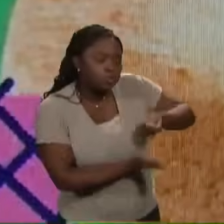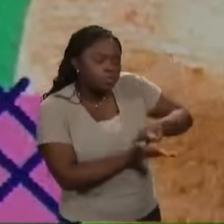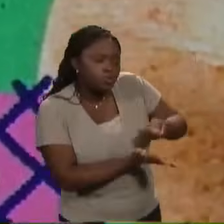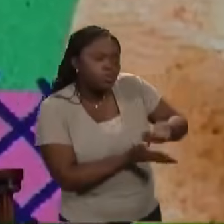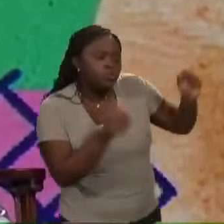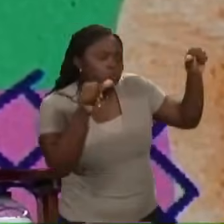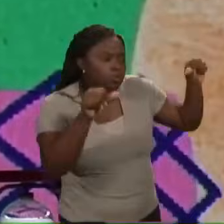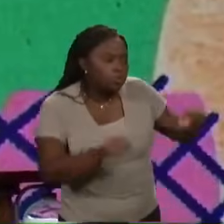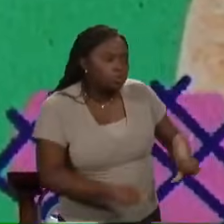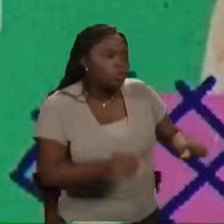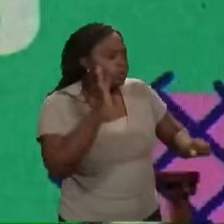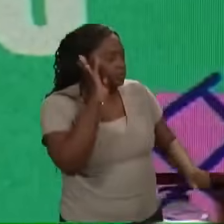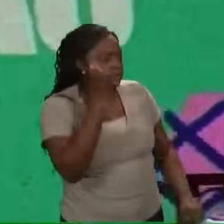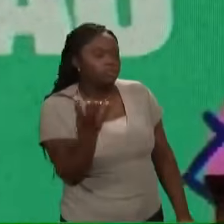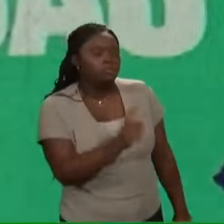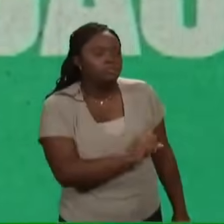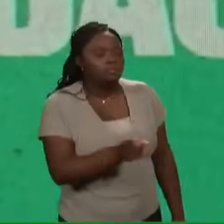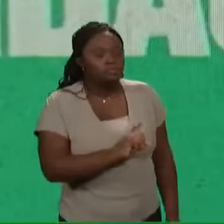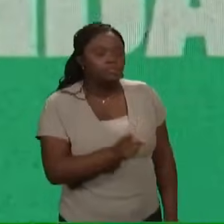e mesmo assim não vai resolver.